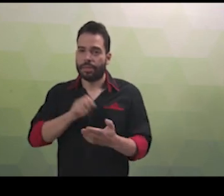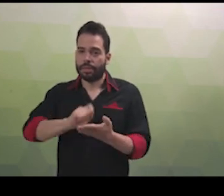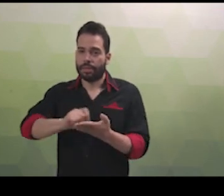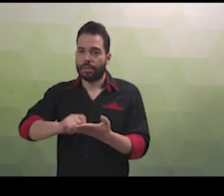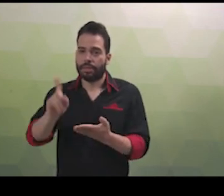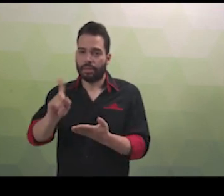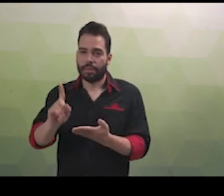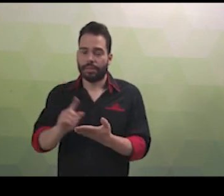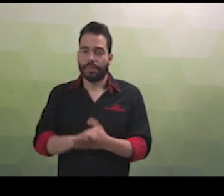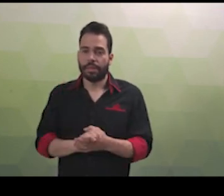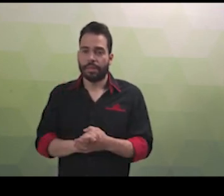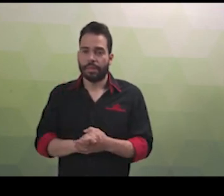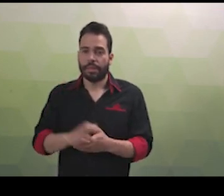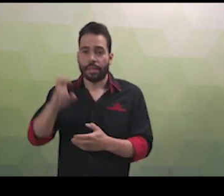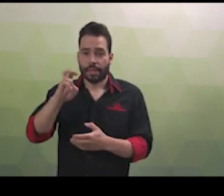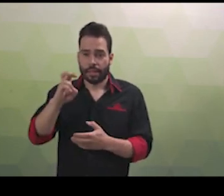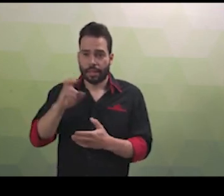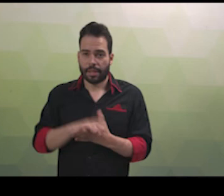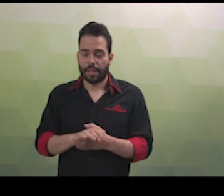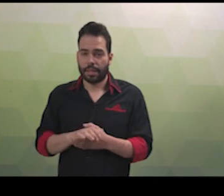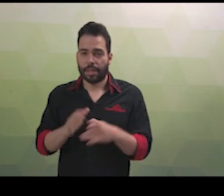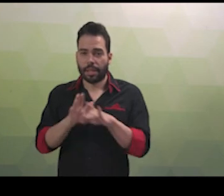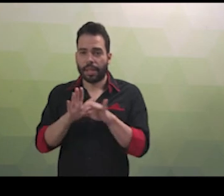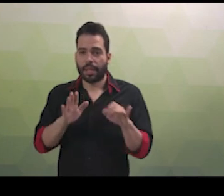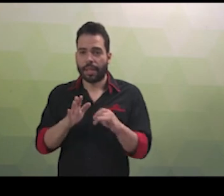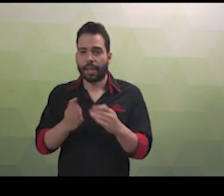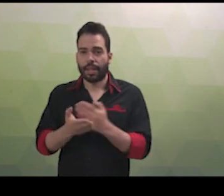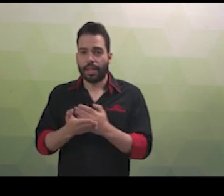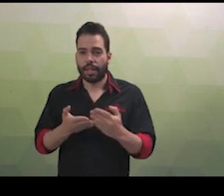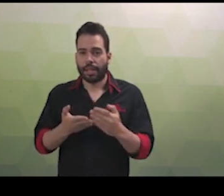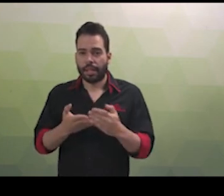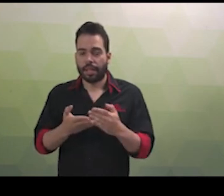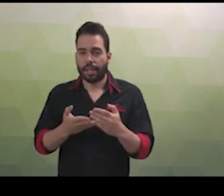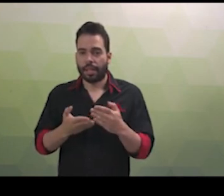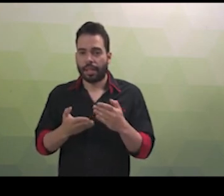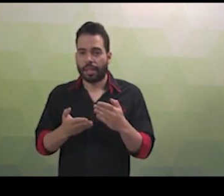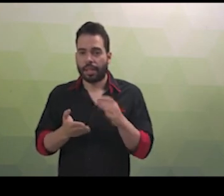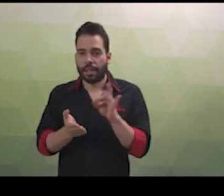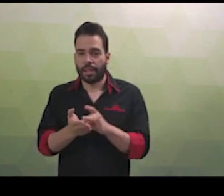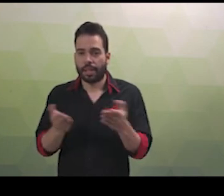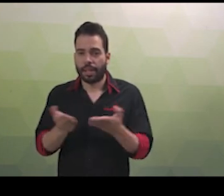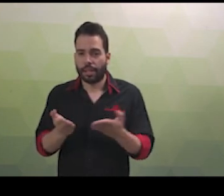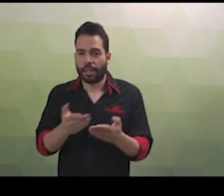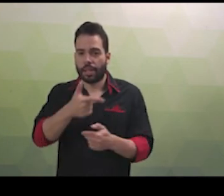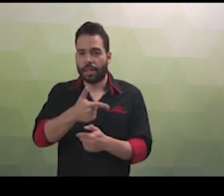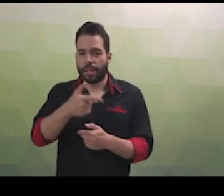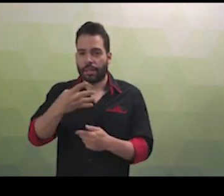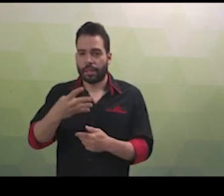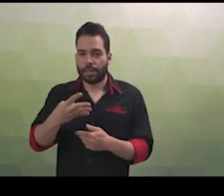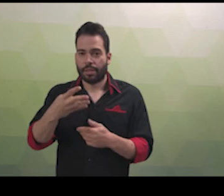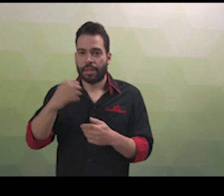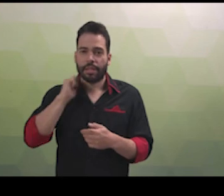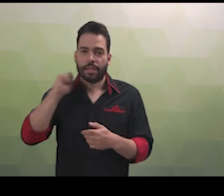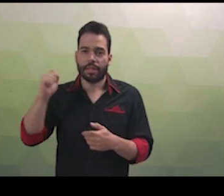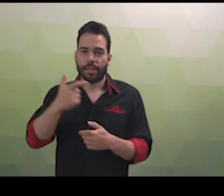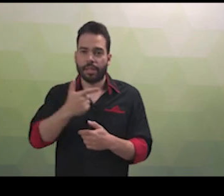língua portuguesa. Artigo 5º. Essa lei entra em vigor na data de sua publicação. Brasília, 24